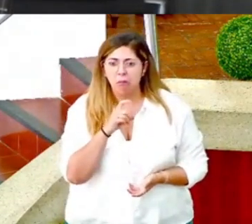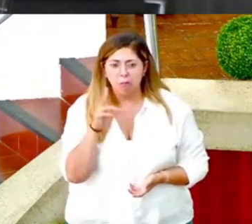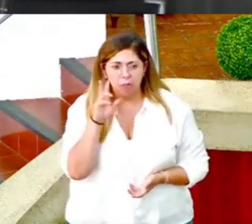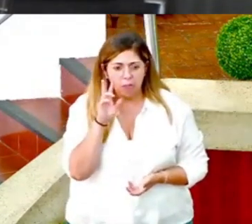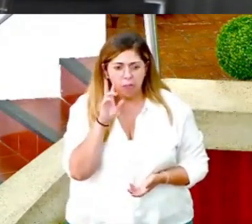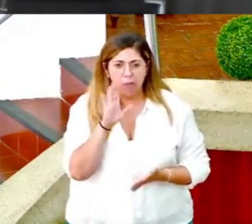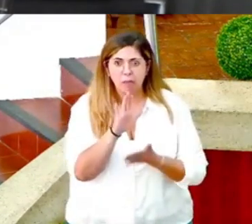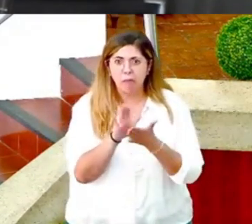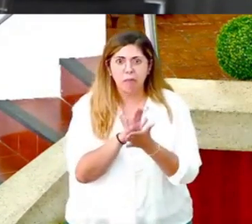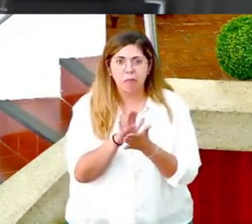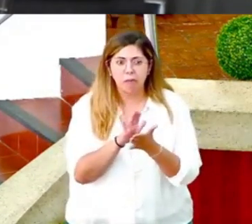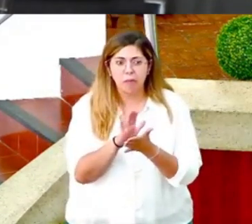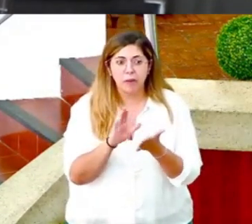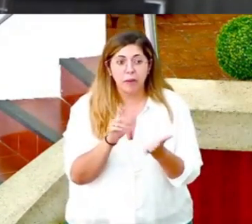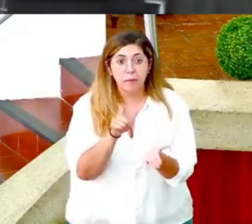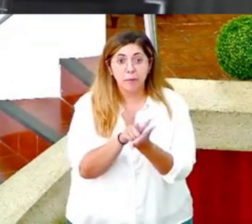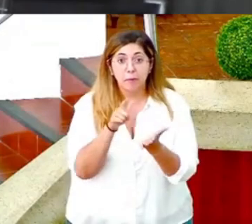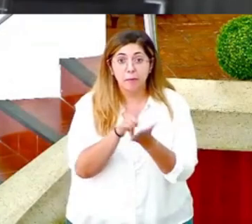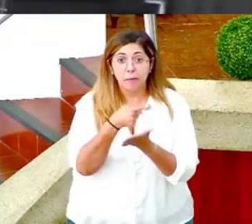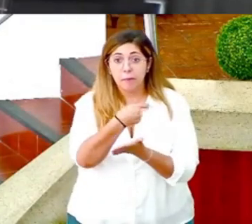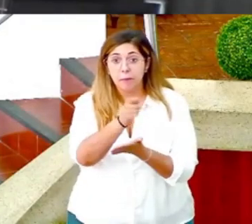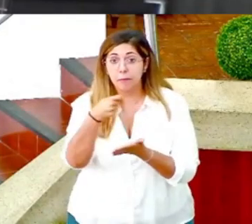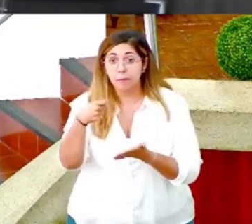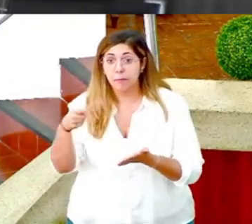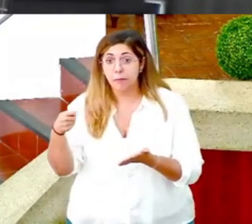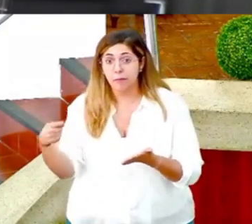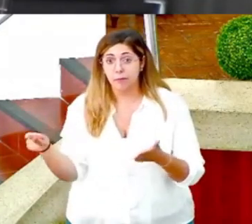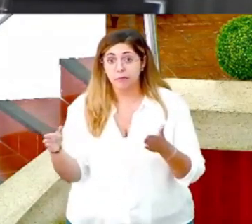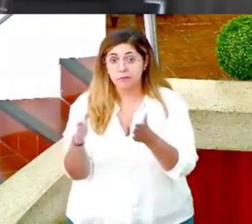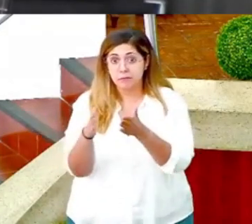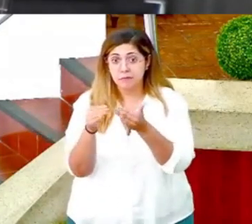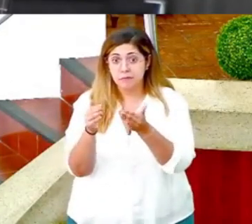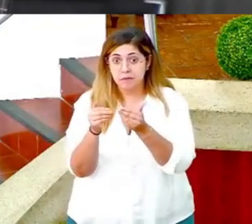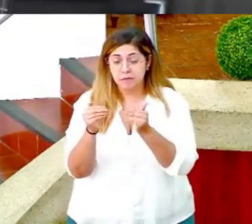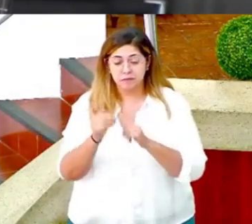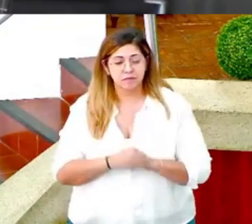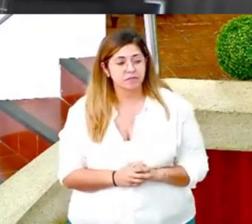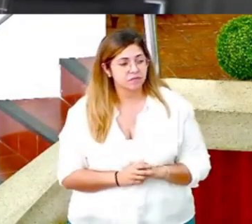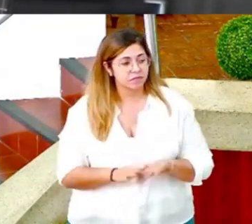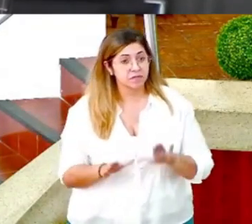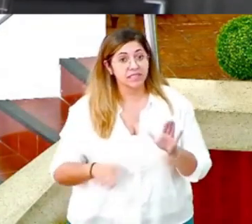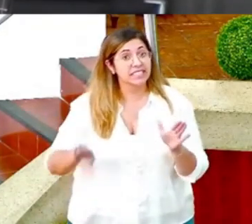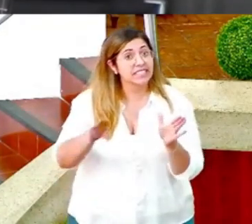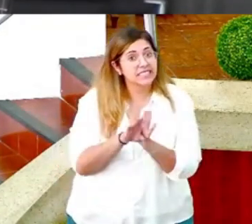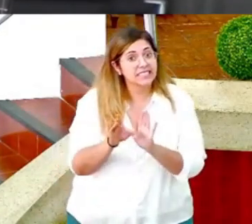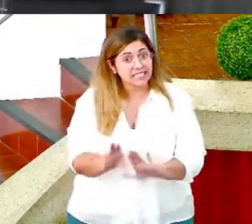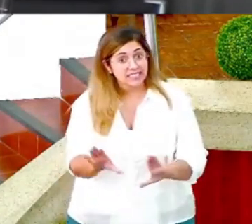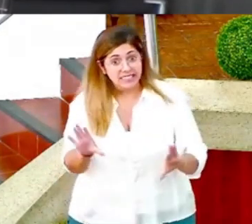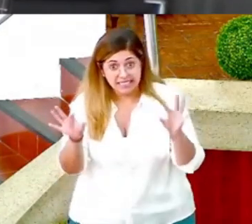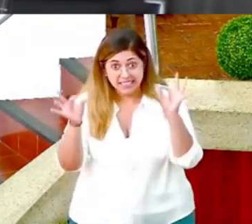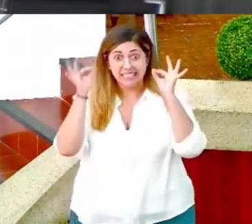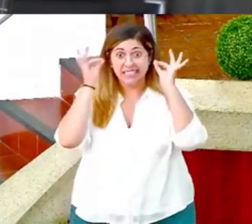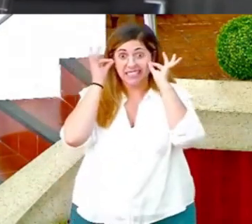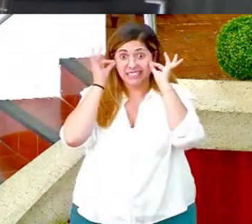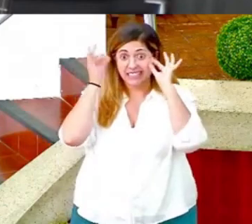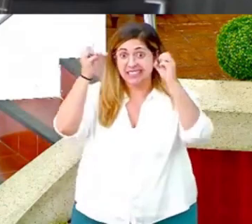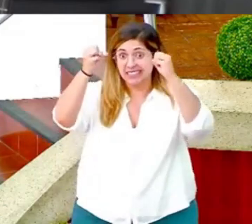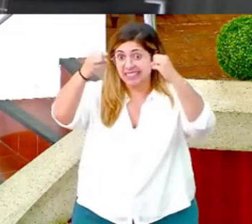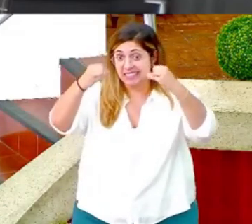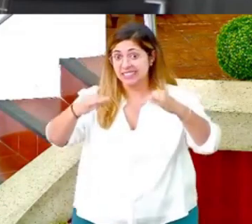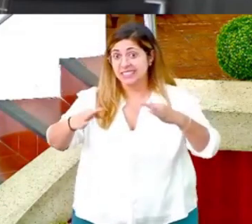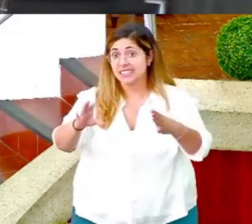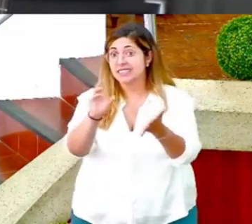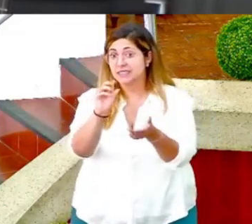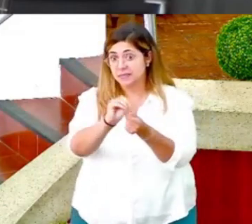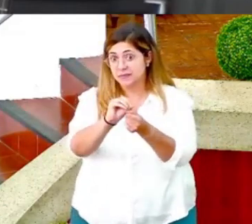aos irmãos que possam entregar. Nós temos uma turma de crianças aqui à frente. Então, enquanto a prancheta não chega a instrução que eu quero pedir que